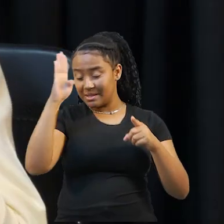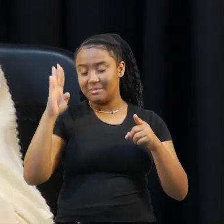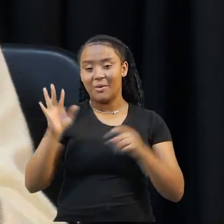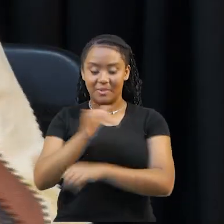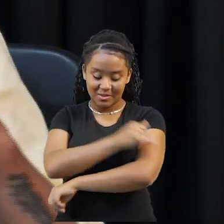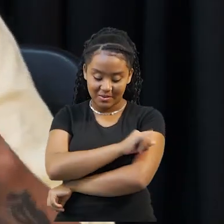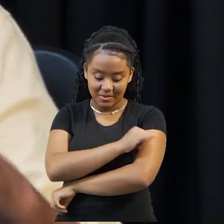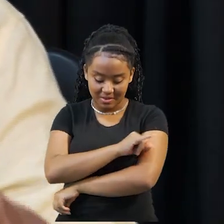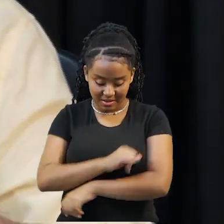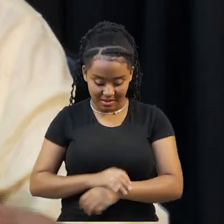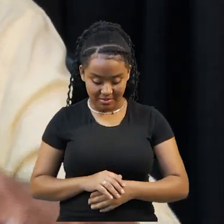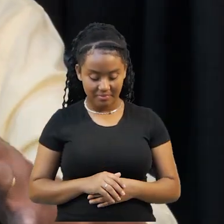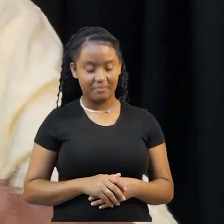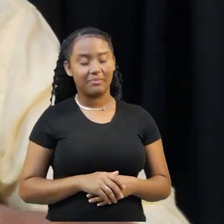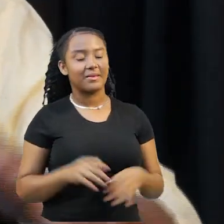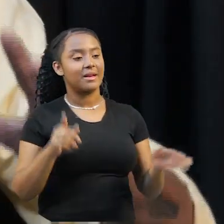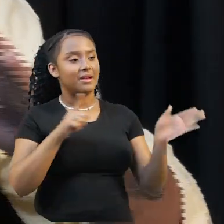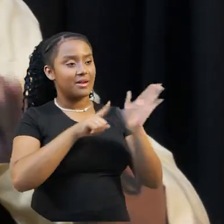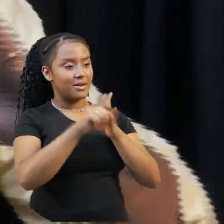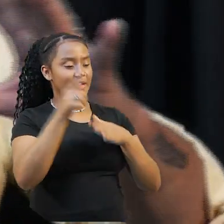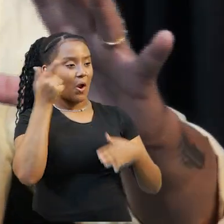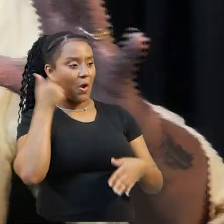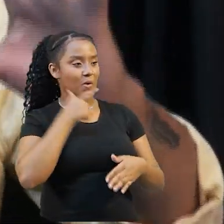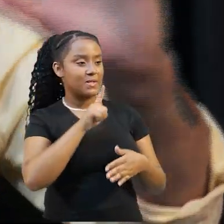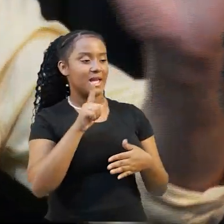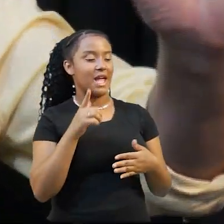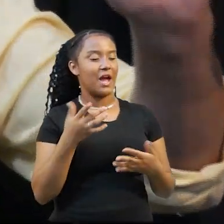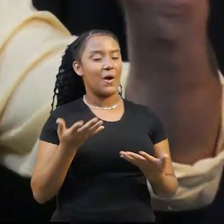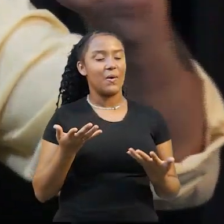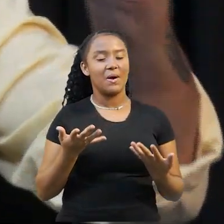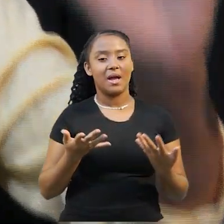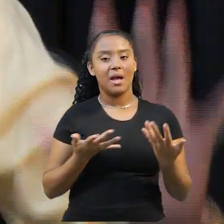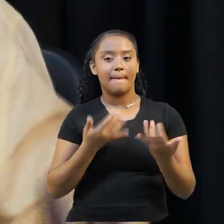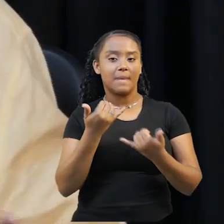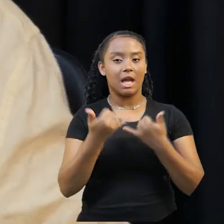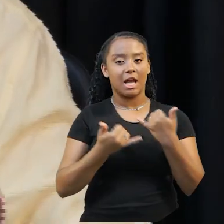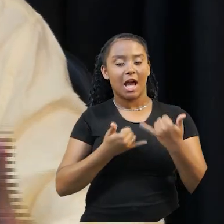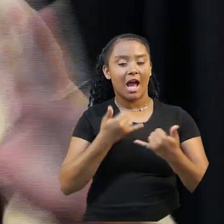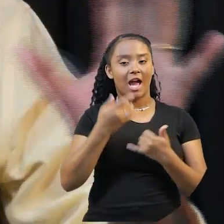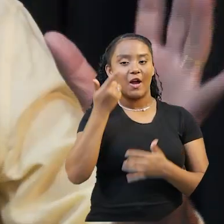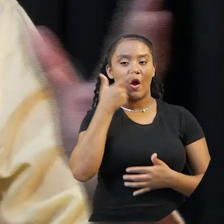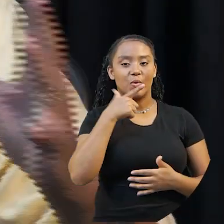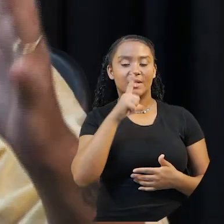Rio. E deu para brincar, Catarina, no meio desse